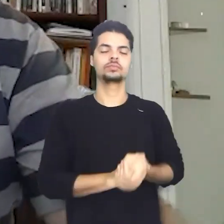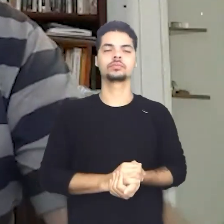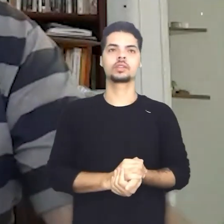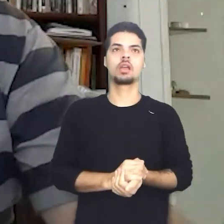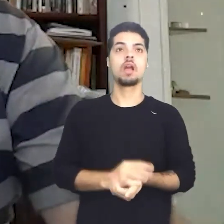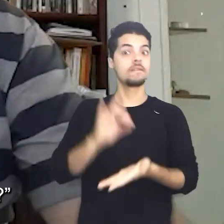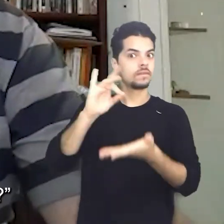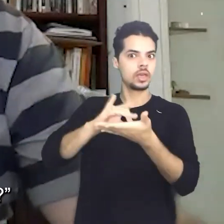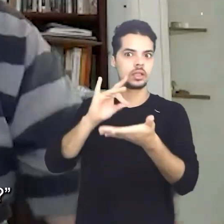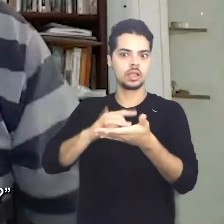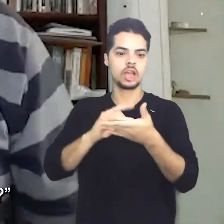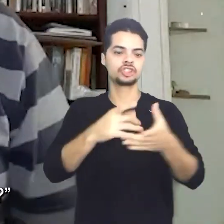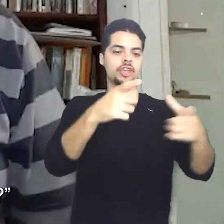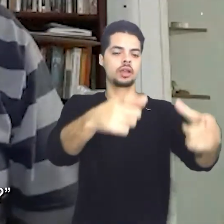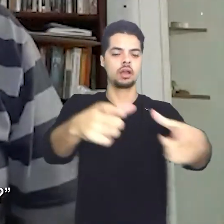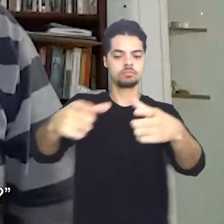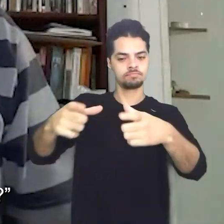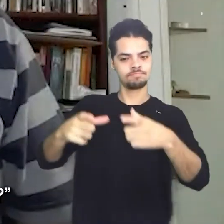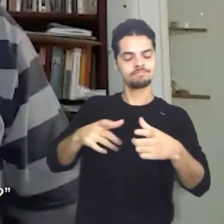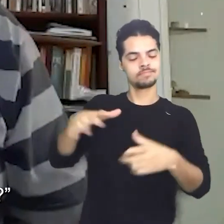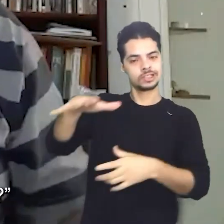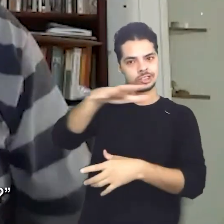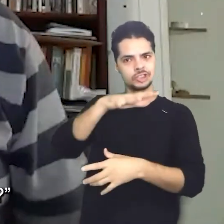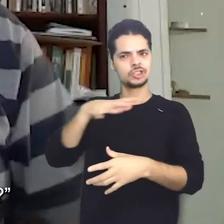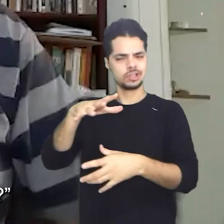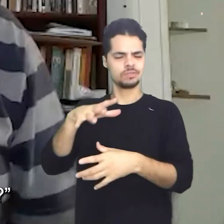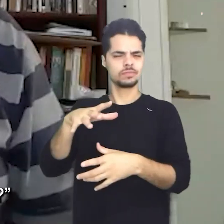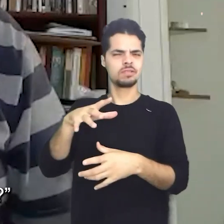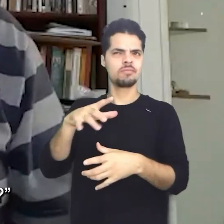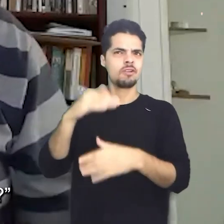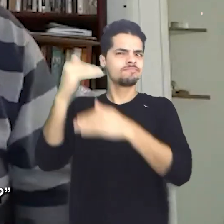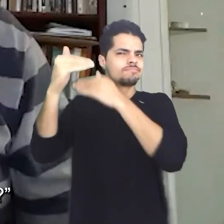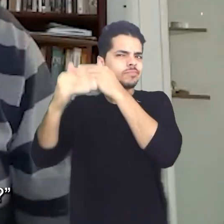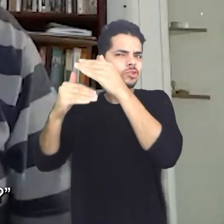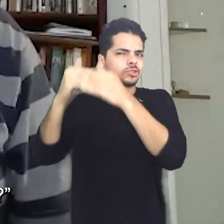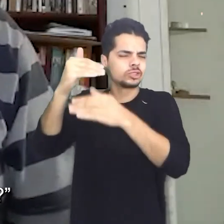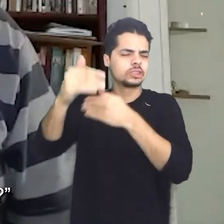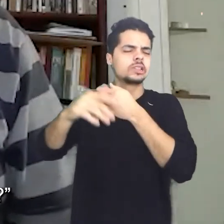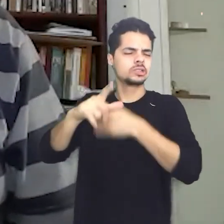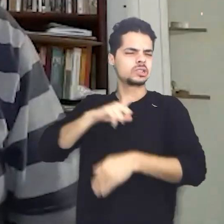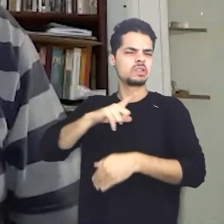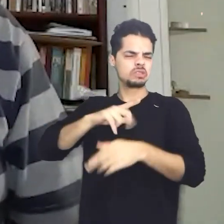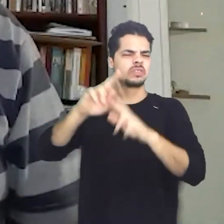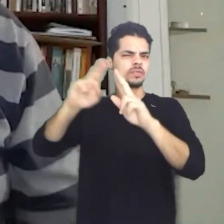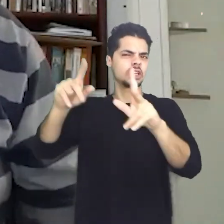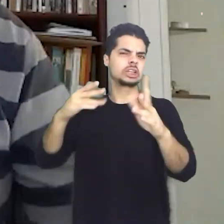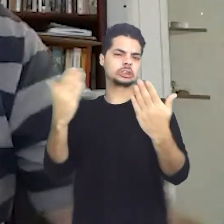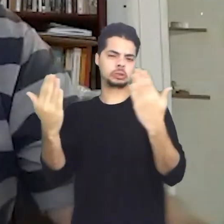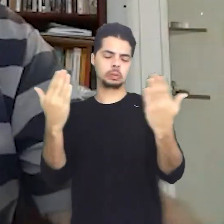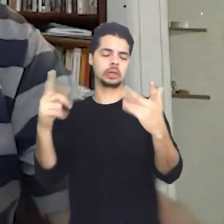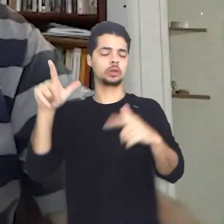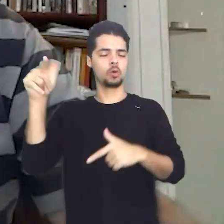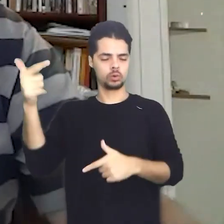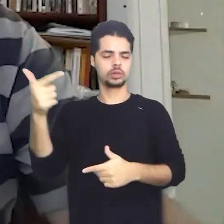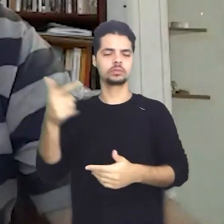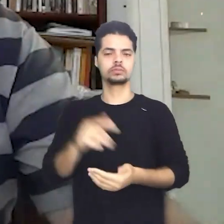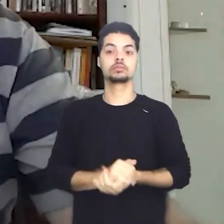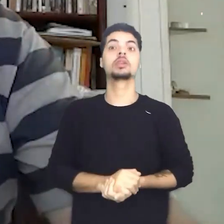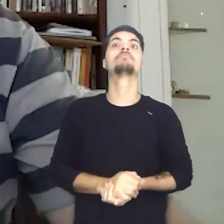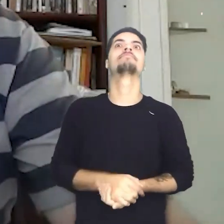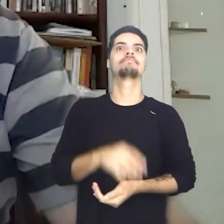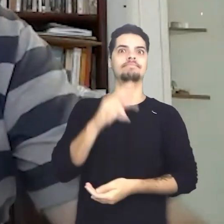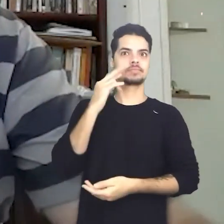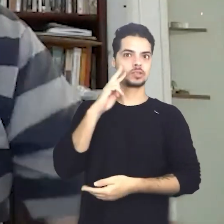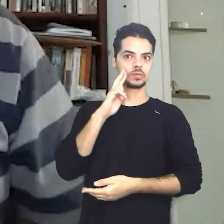pergunta é verdade que cada província teve a independência em um dia diferente essa pergunta foi enviada pelo